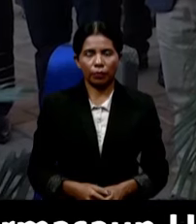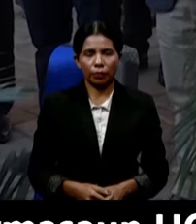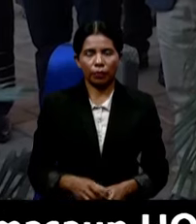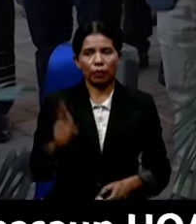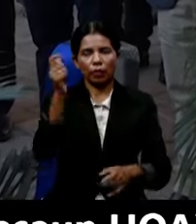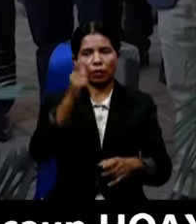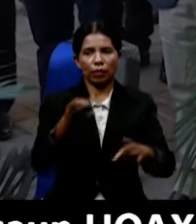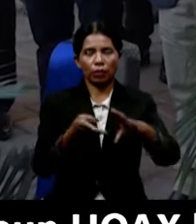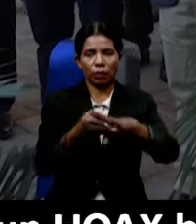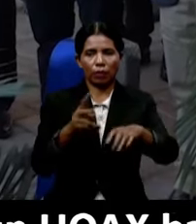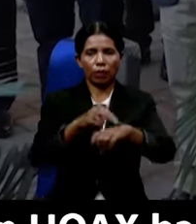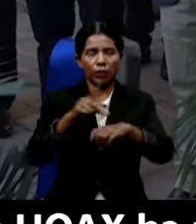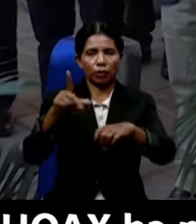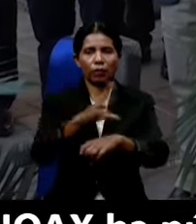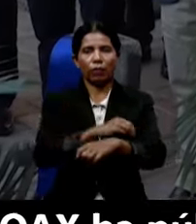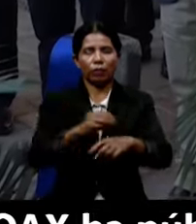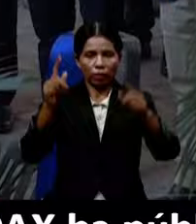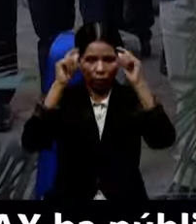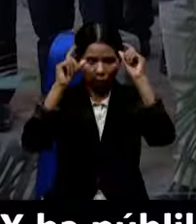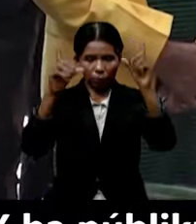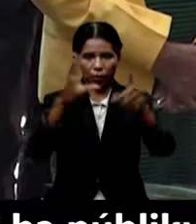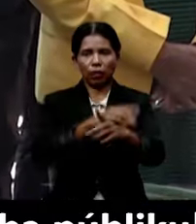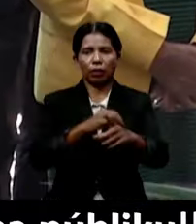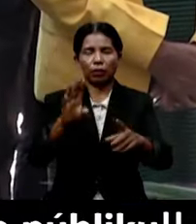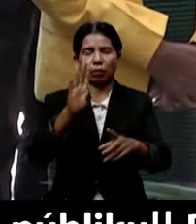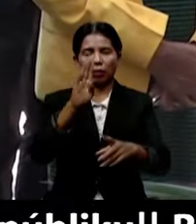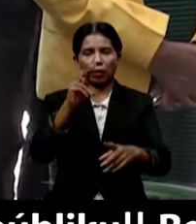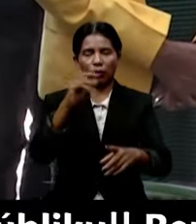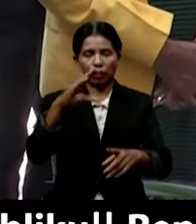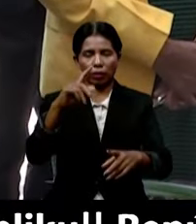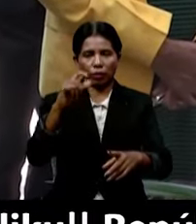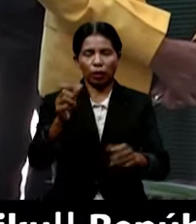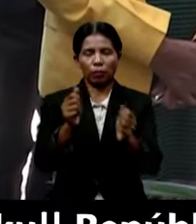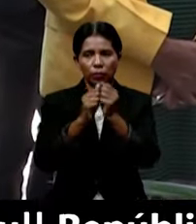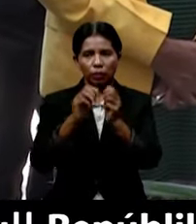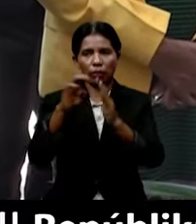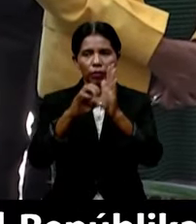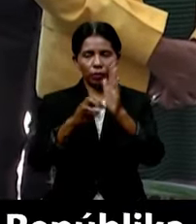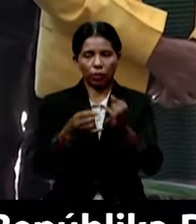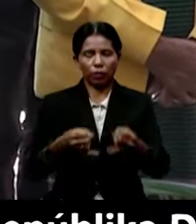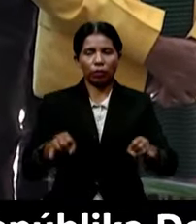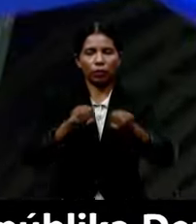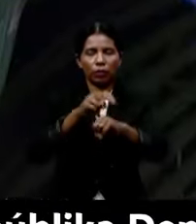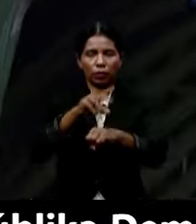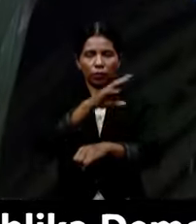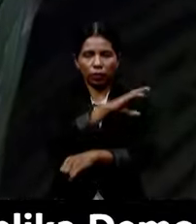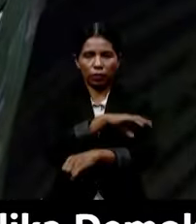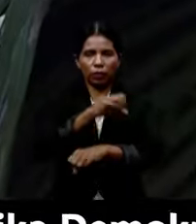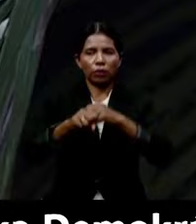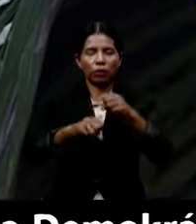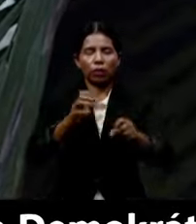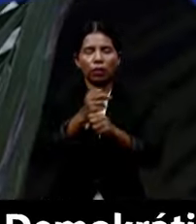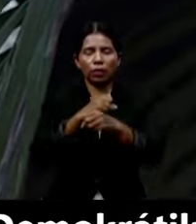Terça-feira, né, Banco Nacional de Comércio de Timor-Leste, BNCTLI, Ramuto com estrutura Instituto Nacional de Segurança Social,